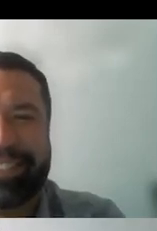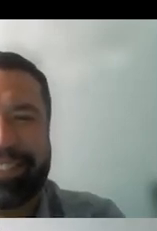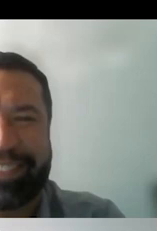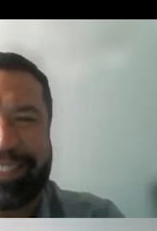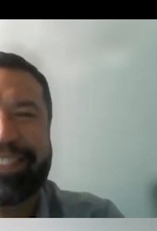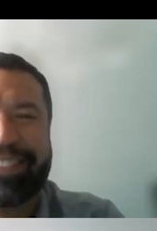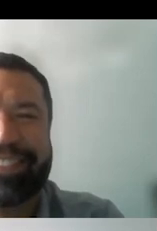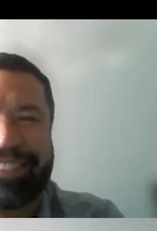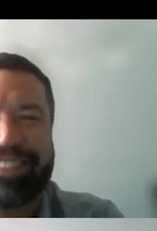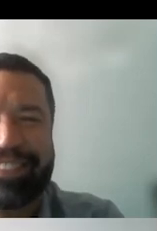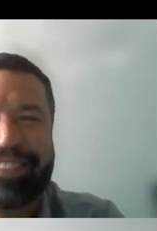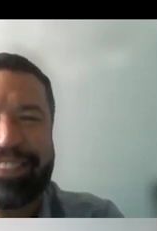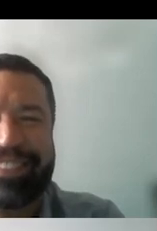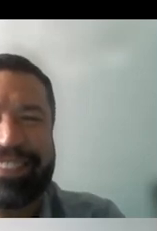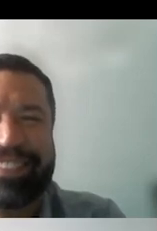Muita.